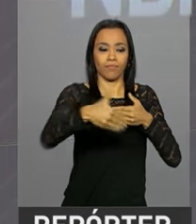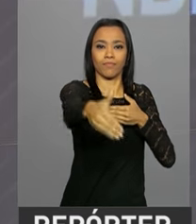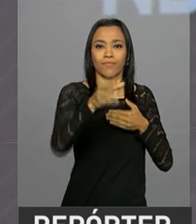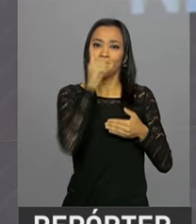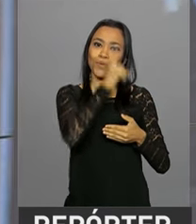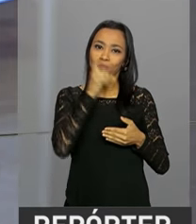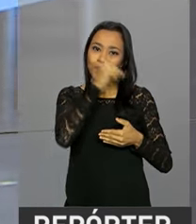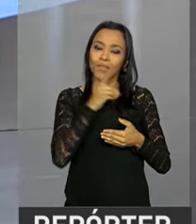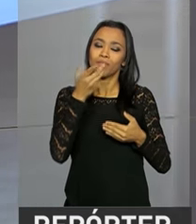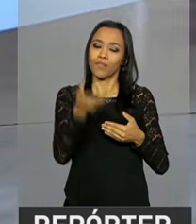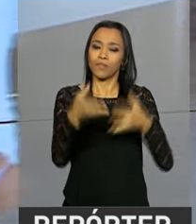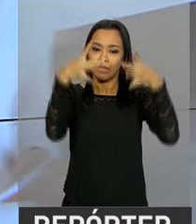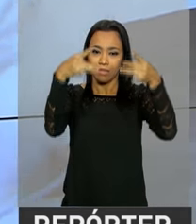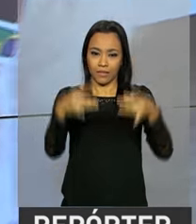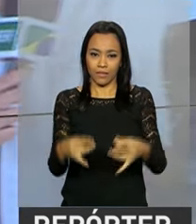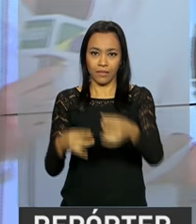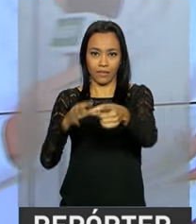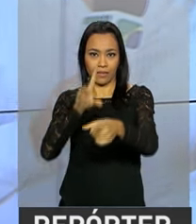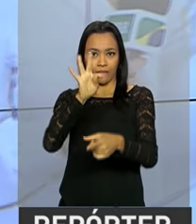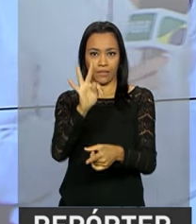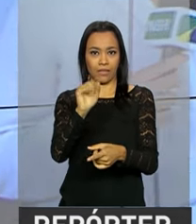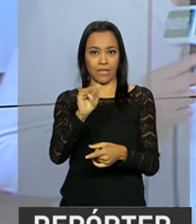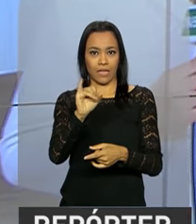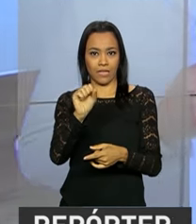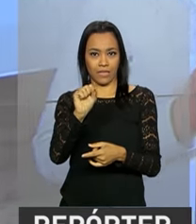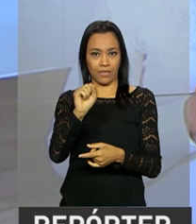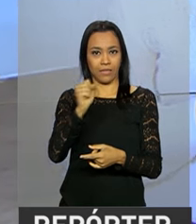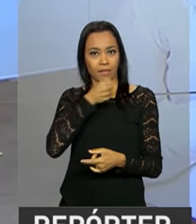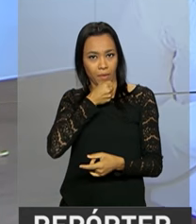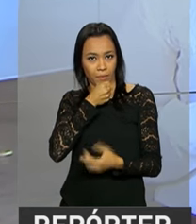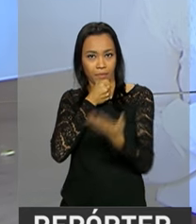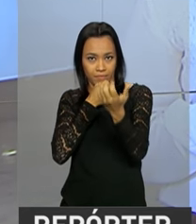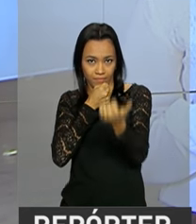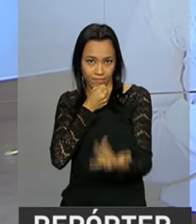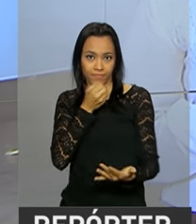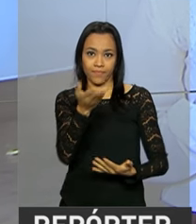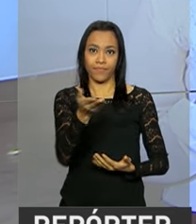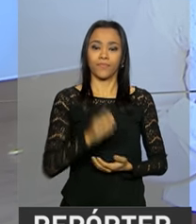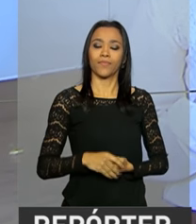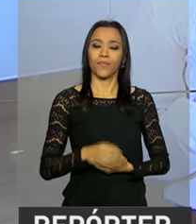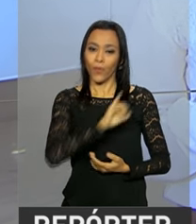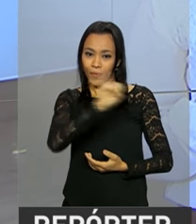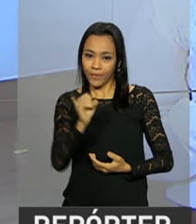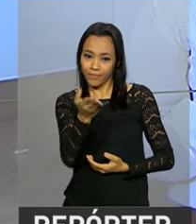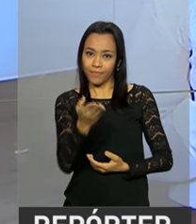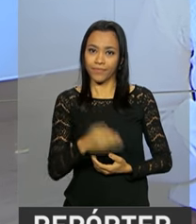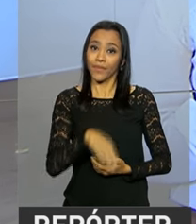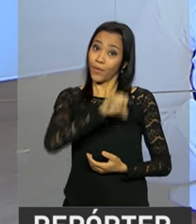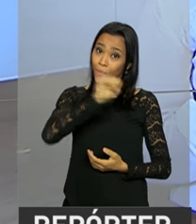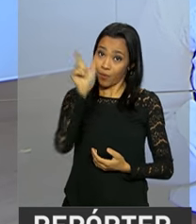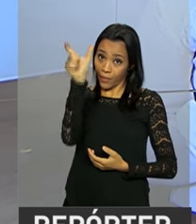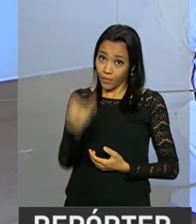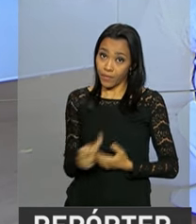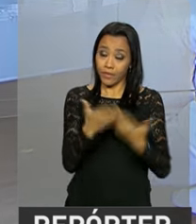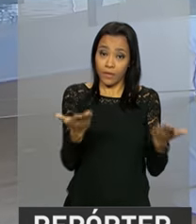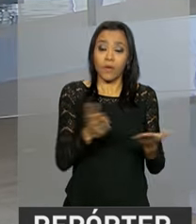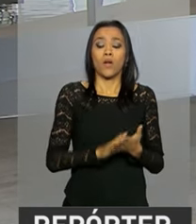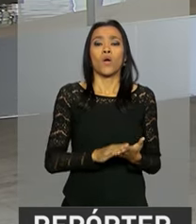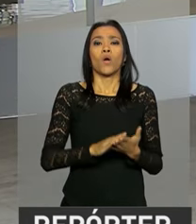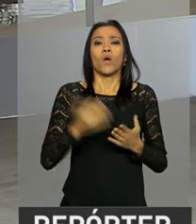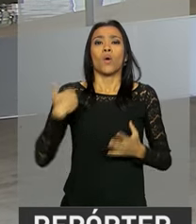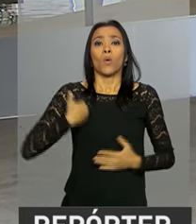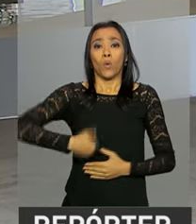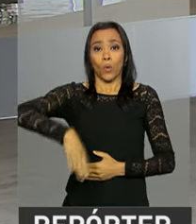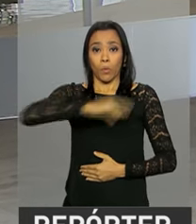repórter Taíssa Dias traz pra gente ao vivo as informações sobre esse assunto Olá Taíssa Olá José Luiz o ministro da Defesa